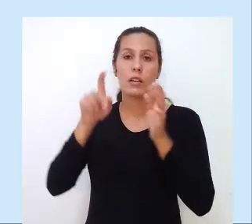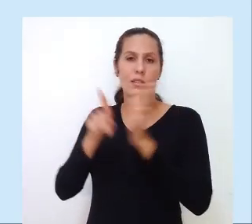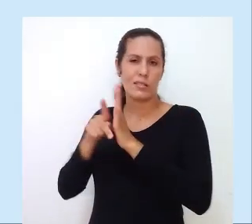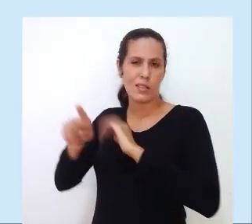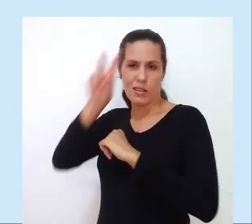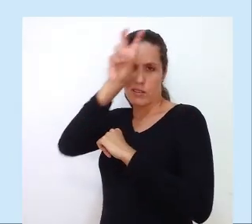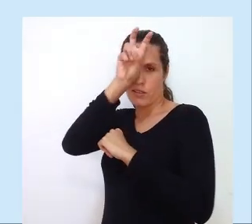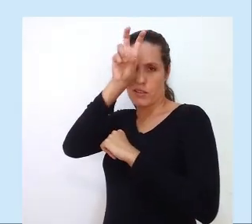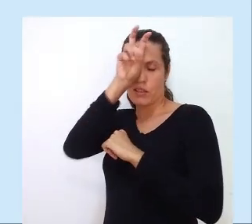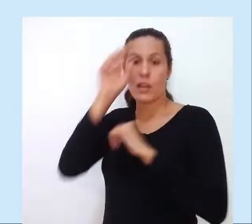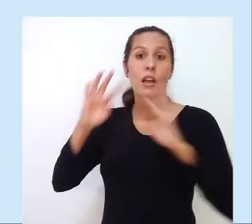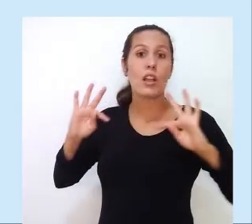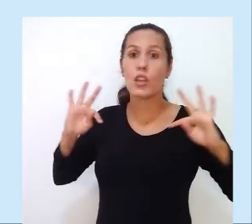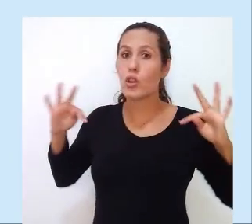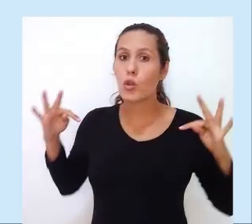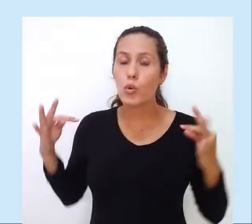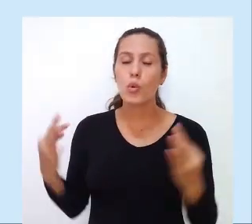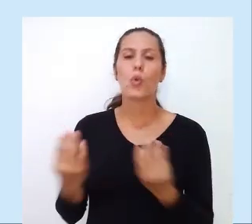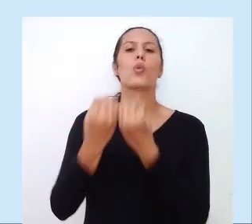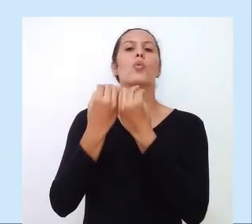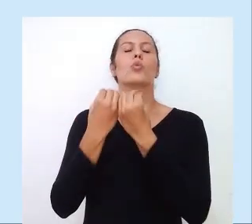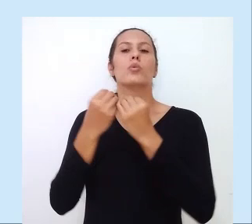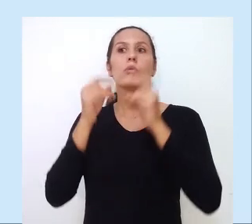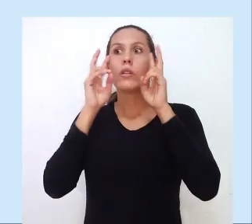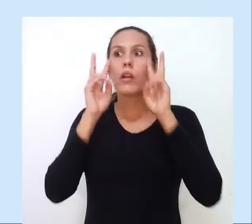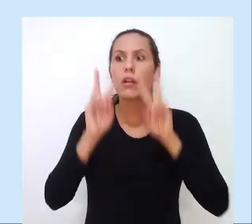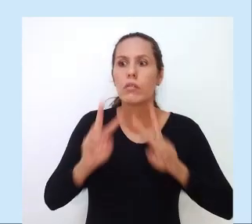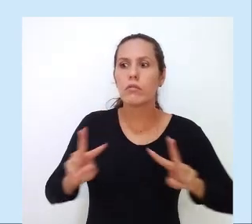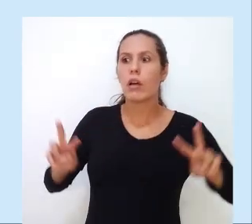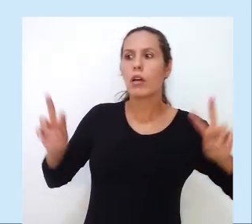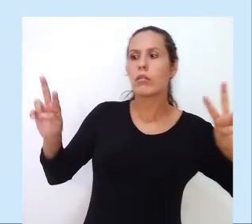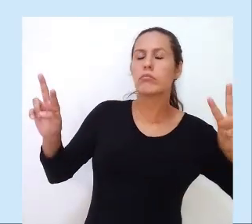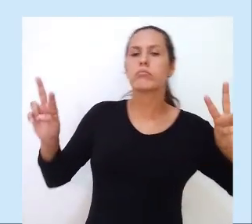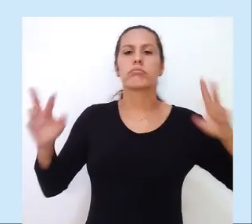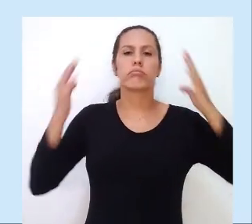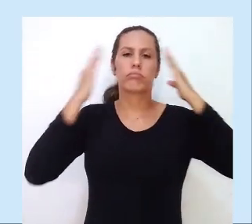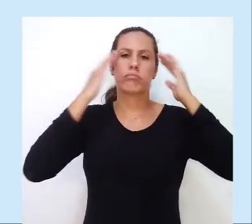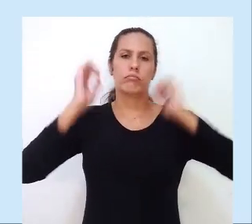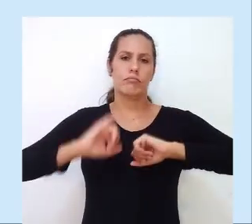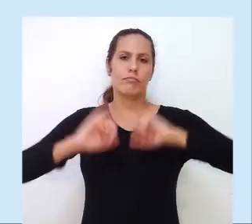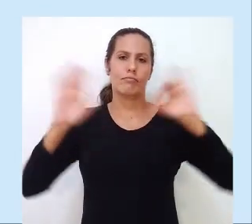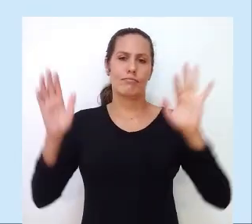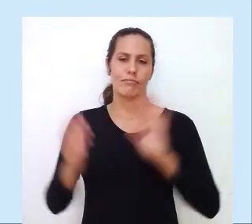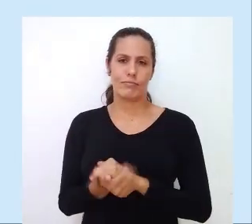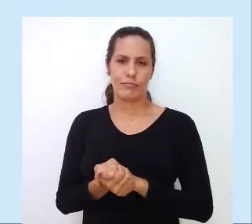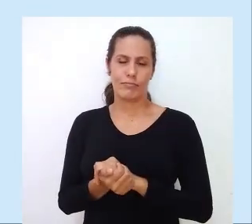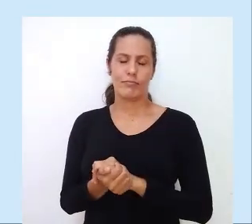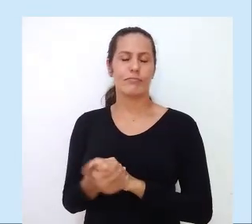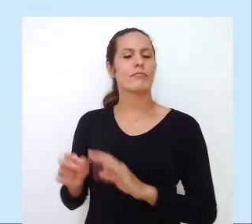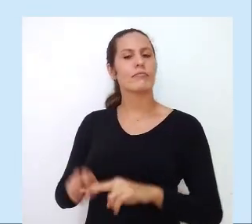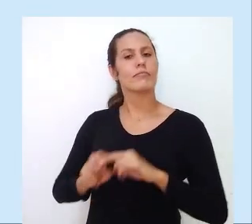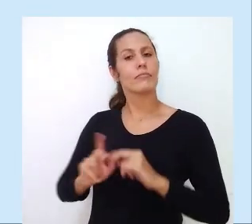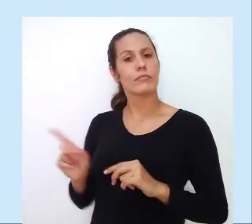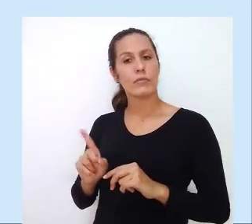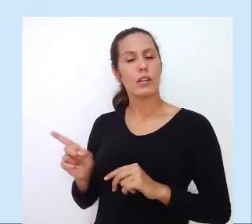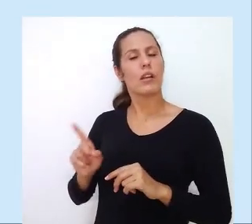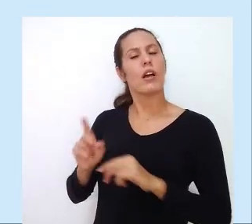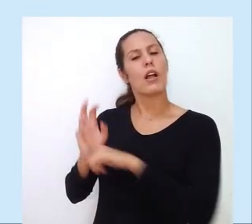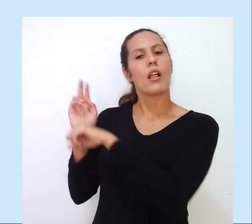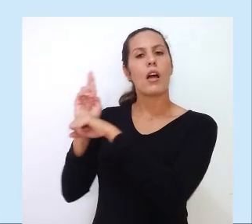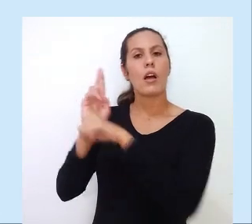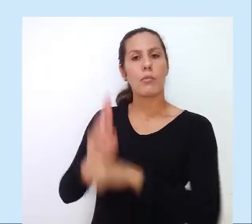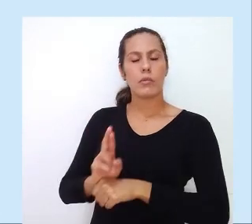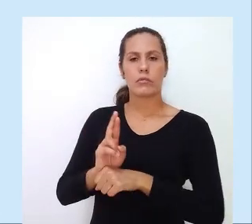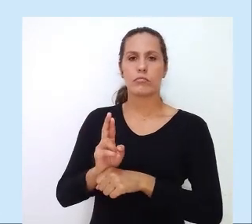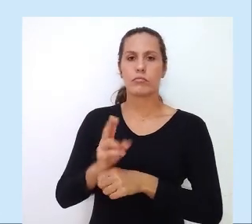as representações realizadas na época. As construções dos espaços físicos destinados à representação